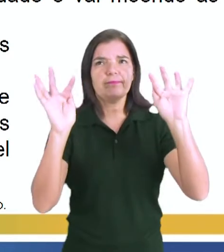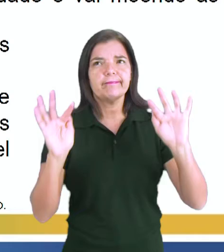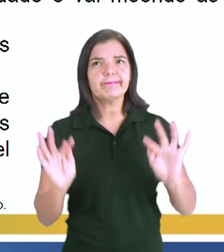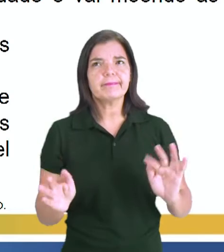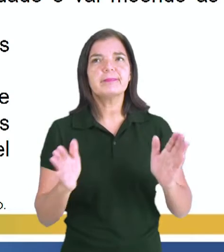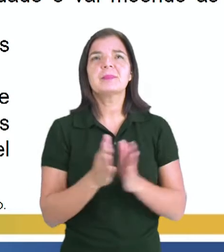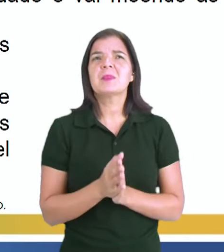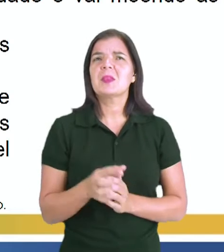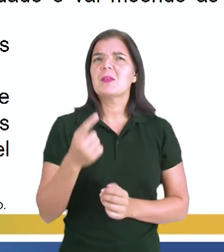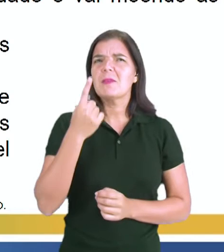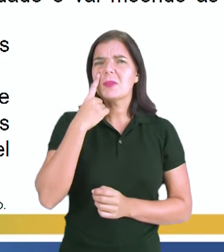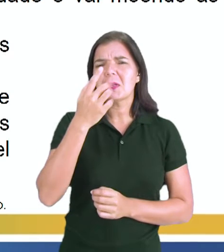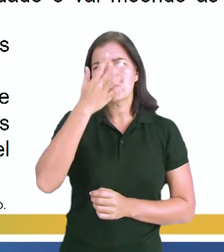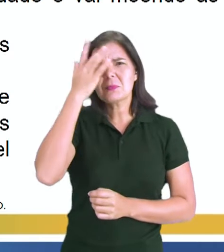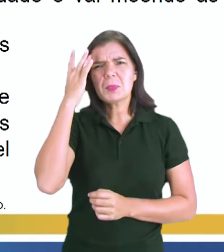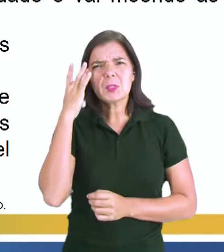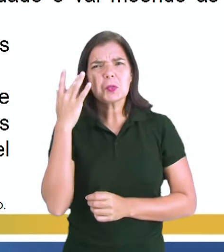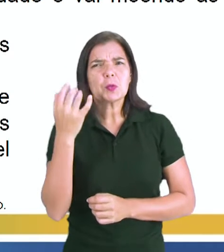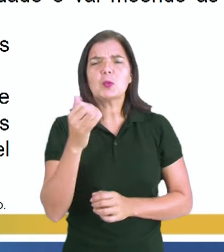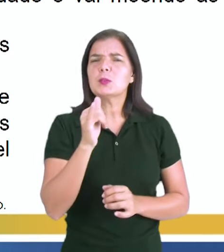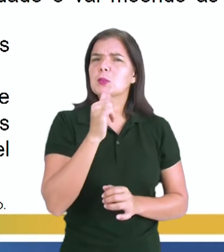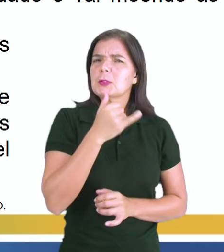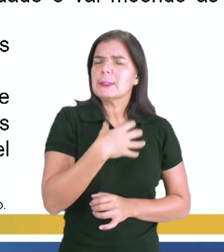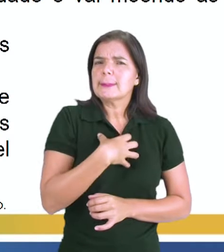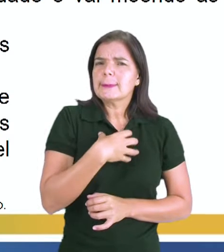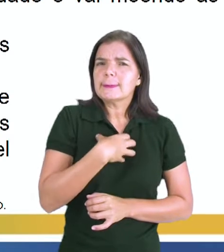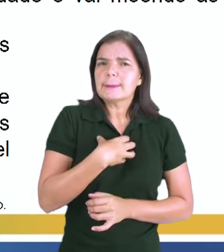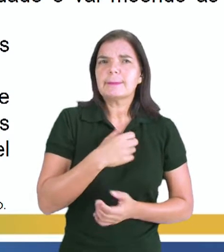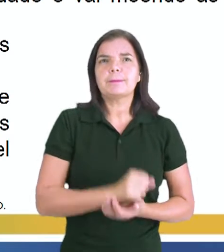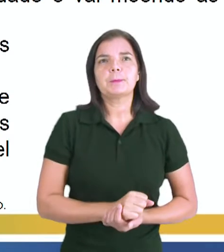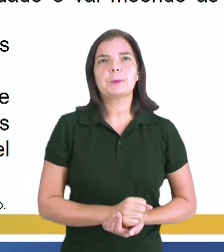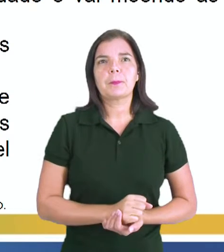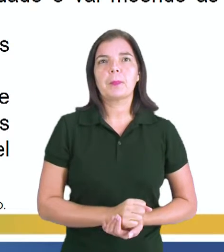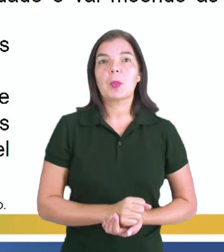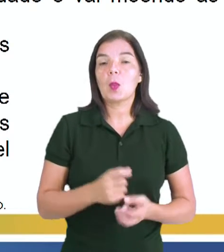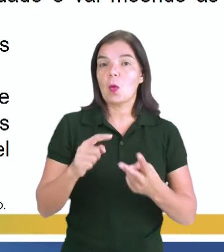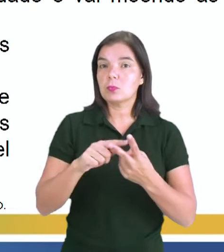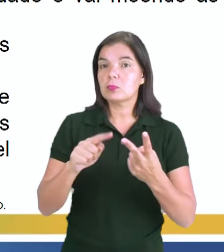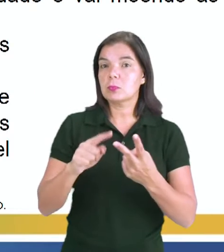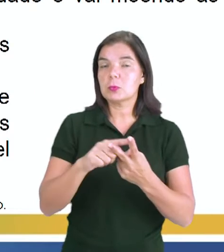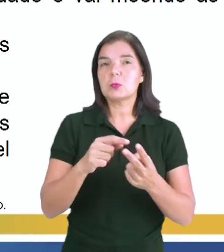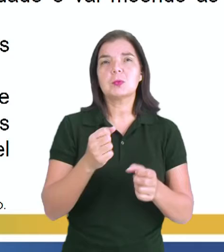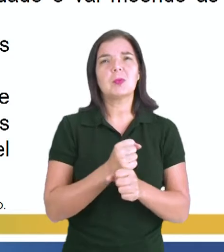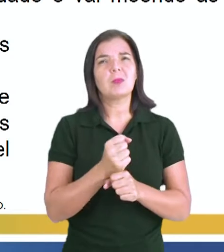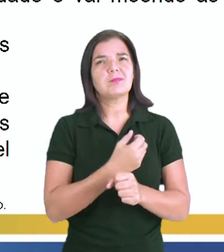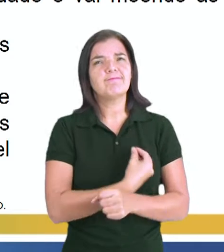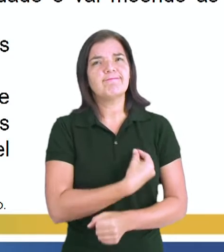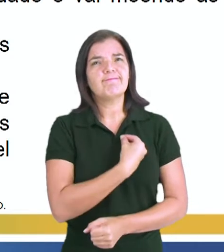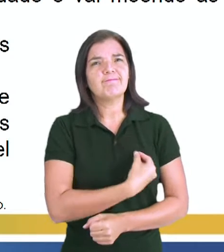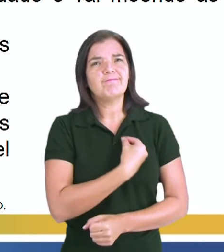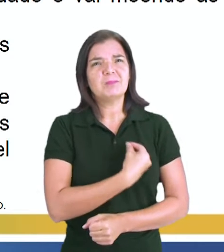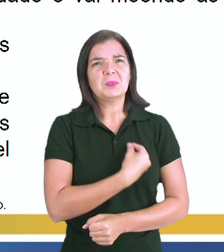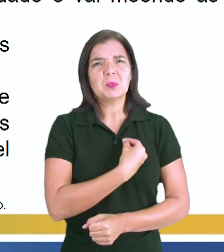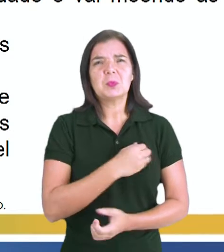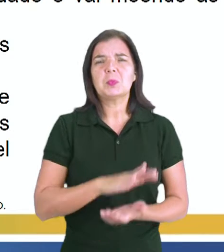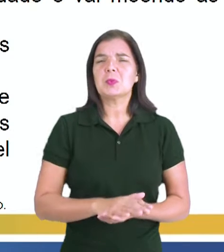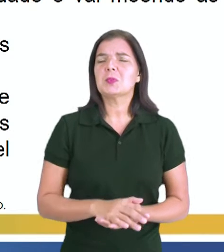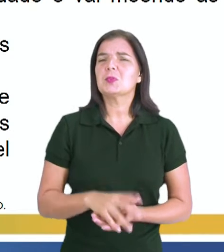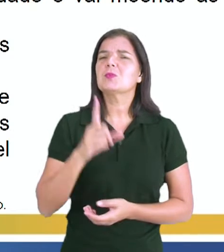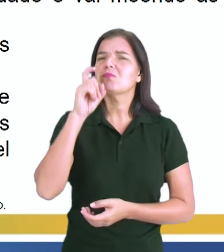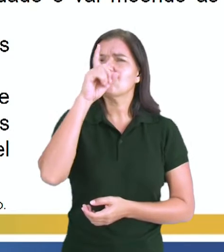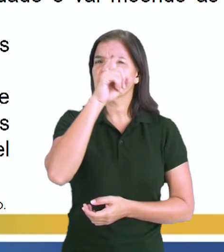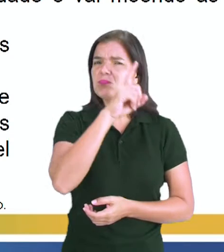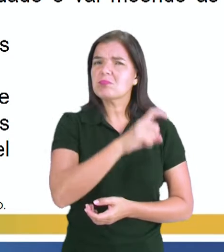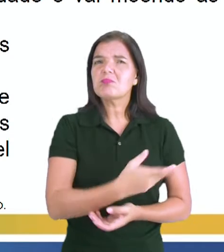a felicidade e vai moendo as pessoas nos seus dentes. Os dois passaram o resto da vida se arrastando,